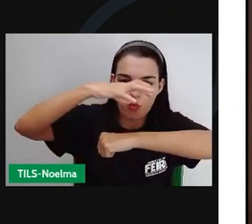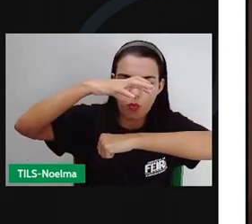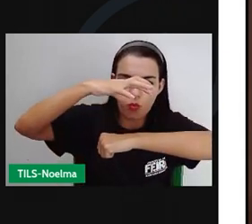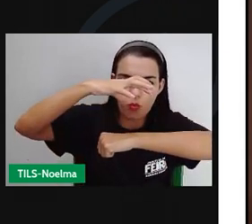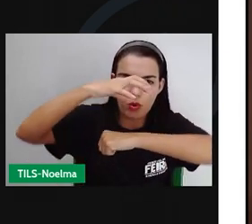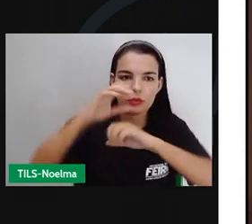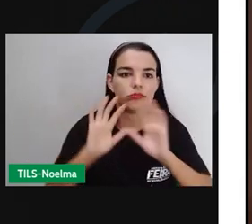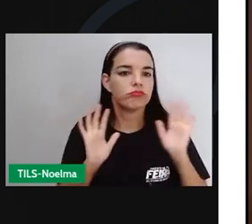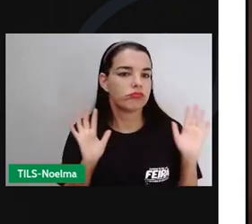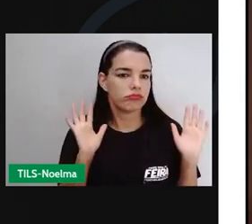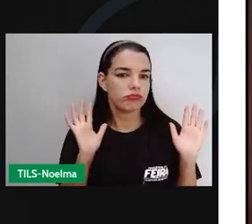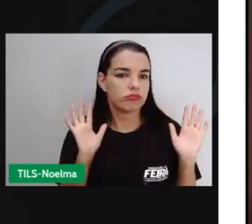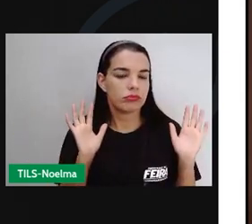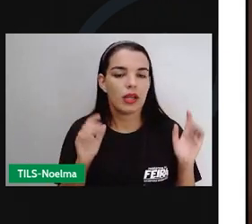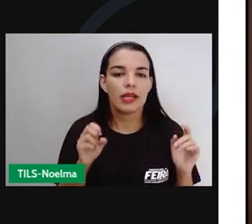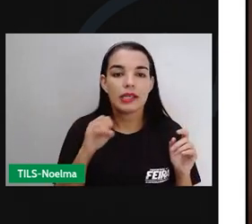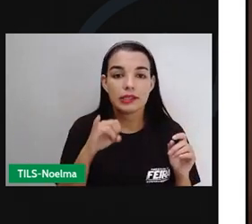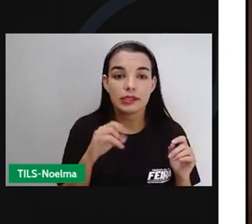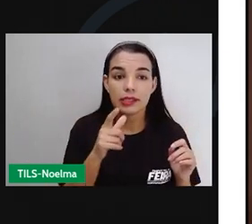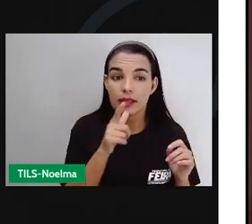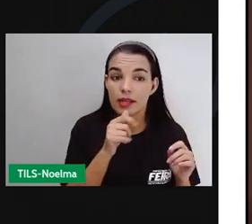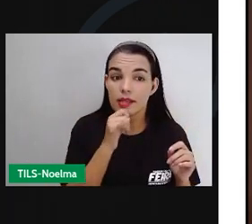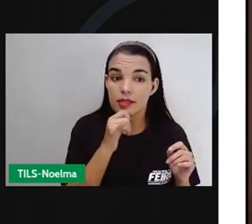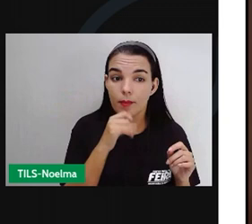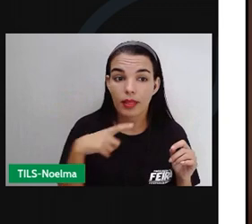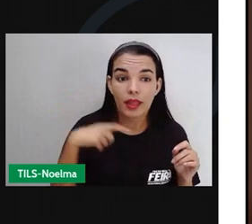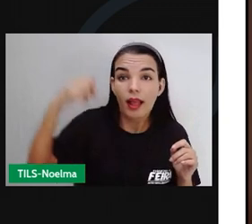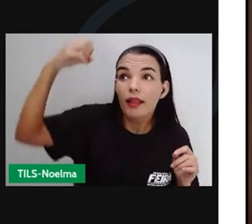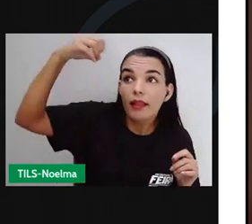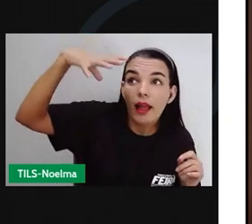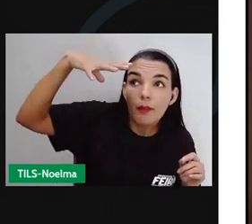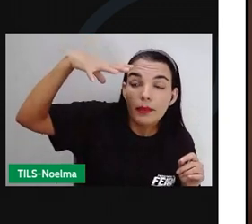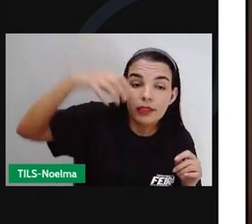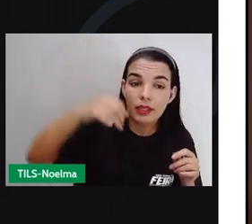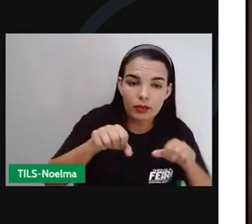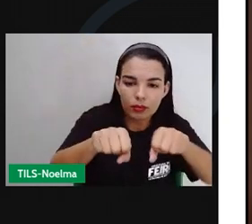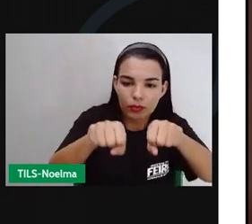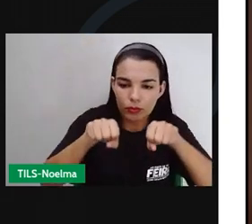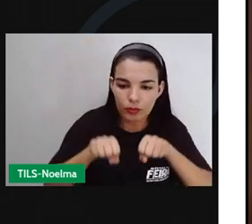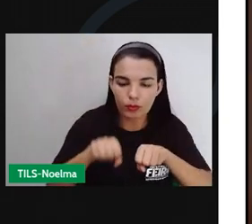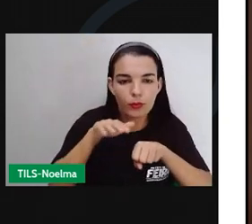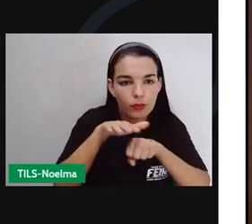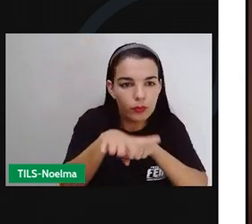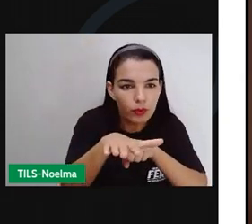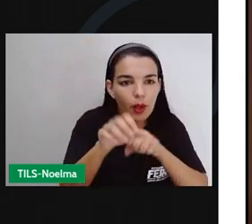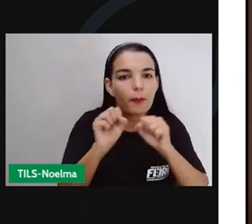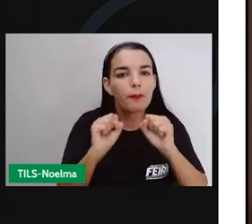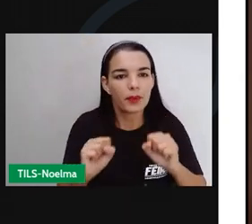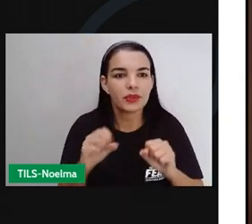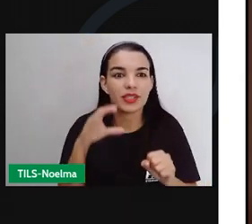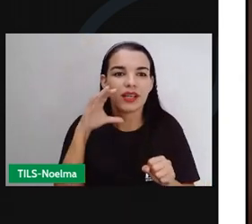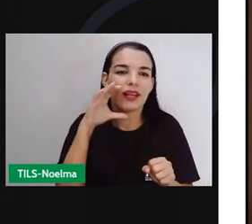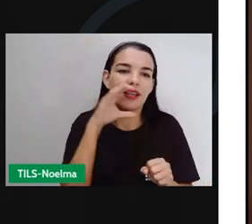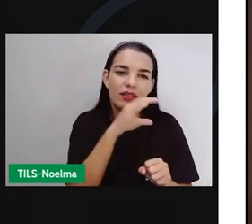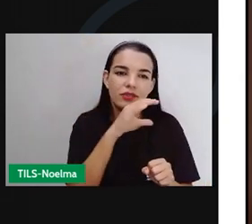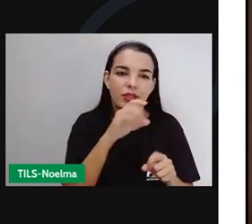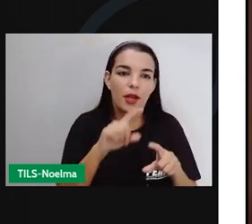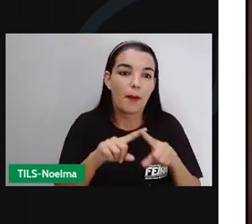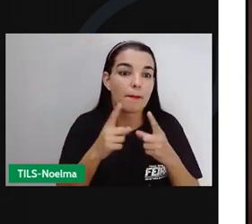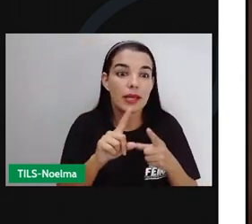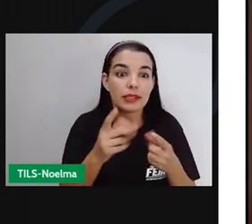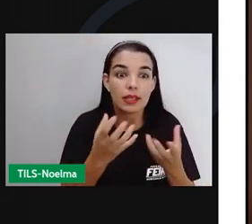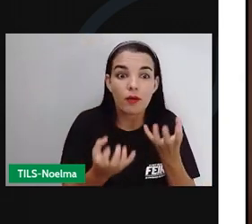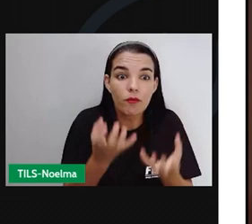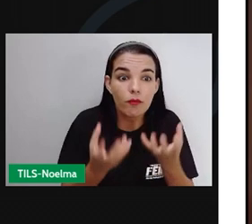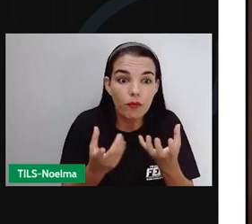dica importante, se seu forno tiver lâmpada, você pode ligar a lâmpada, porque ela também aquece. Então vai ficar um calor que não é um calor que vai assar o seu pão,